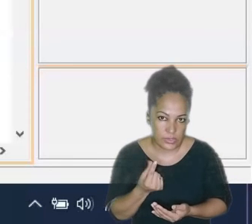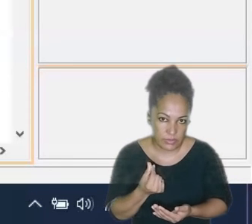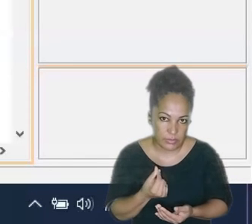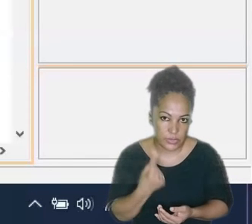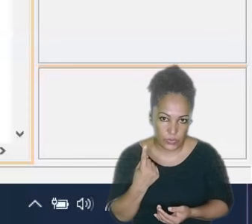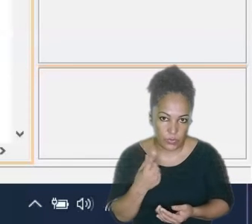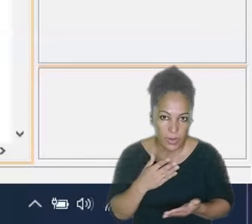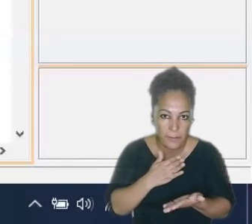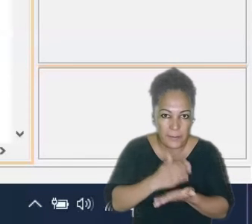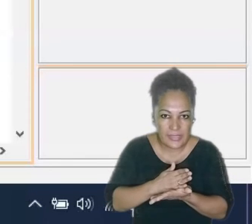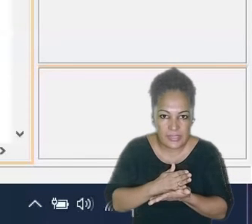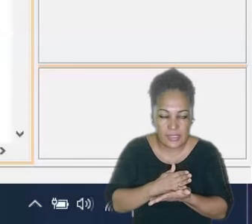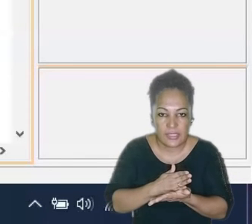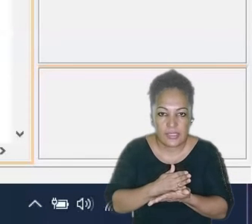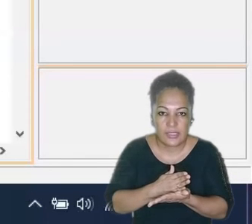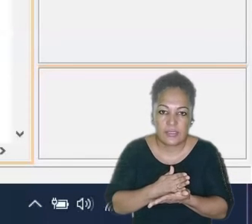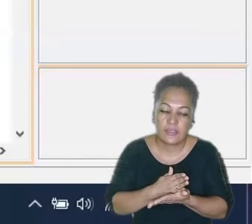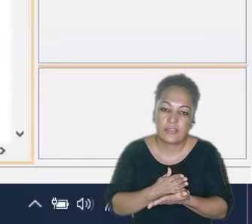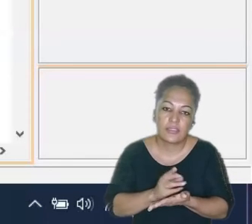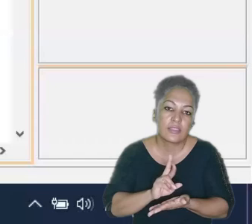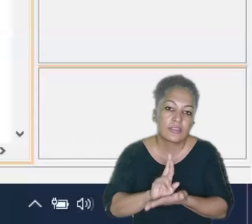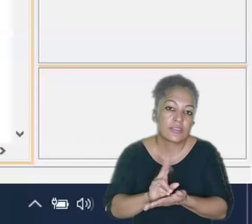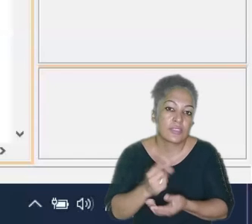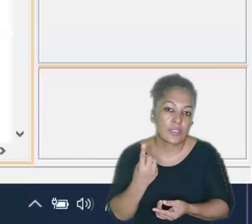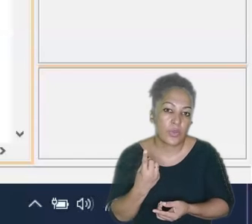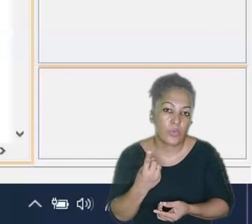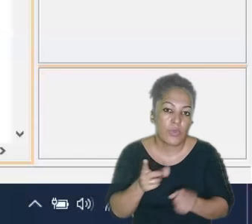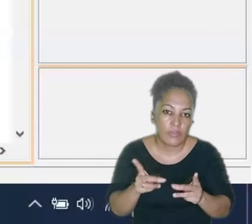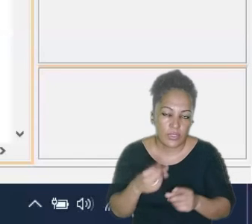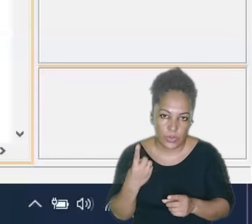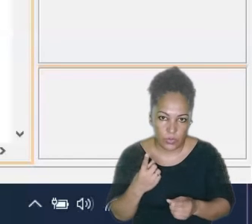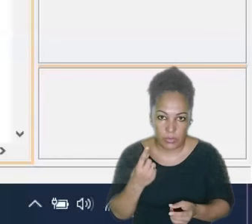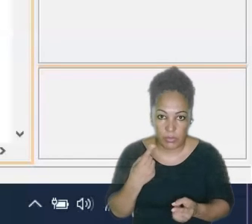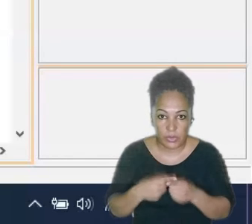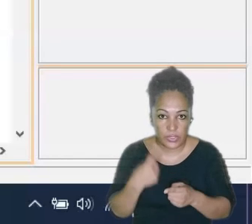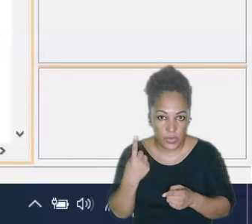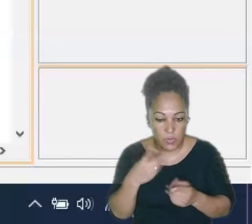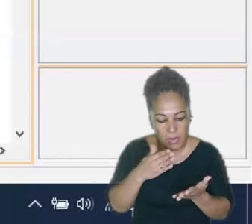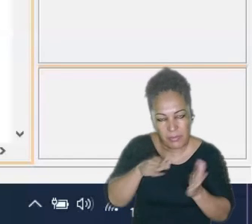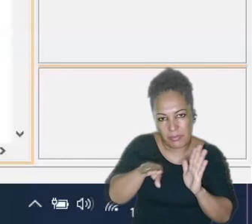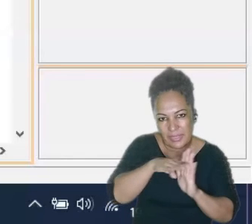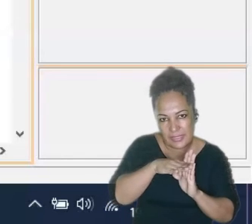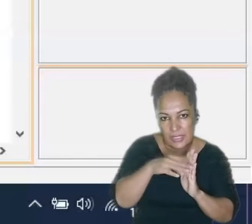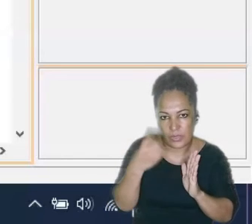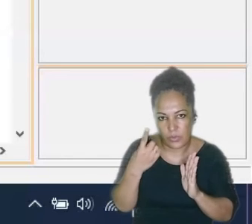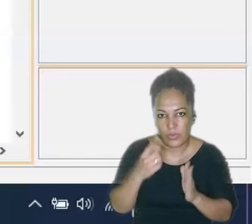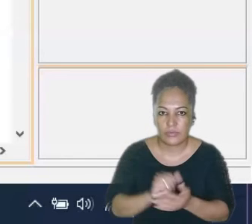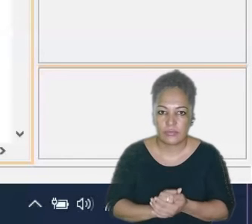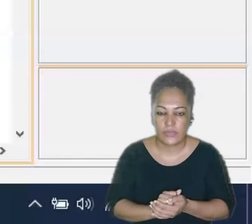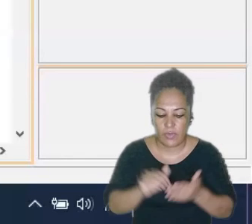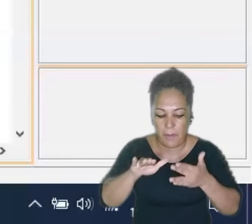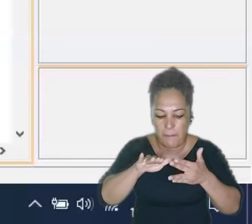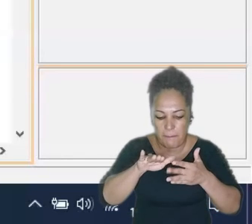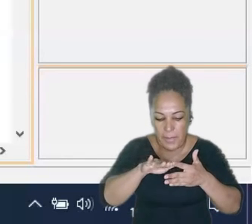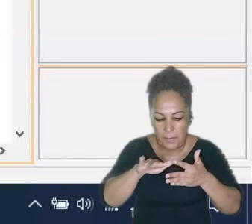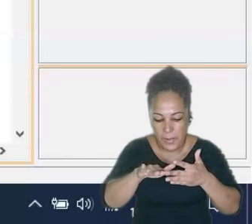um recebimento de uma parcela, ele está relacionado a uma venda ou várias? A uma venda. Um recebimento para existir precisa de venda?